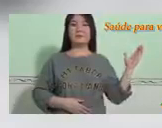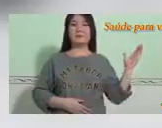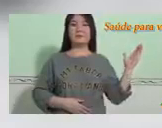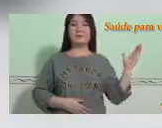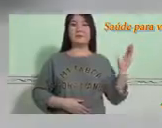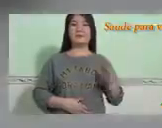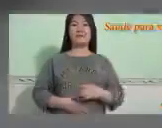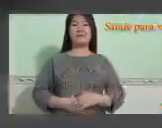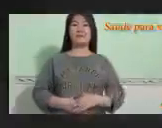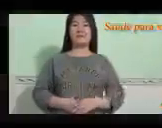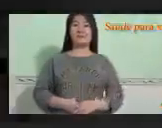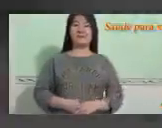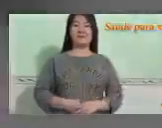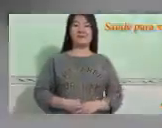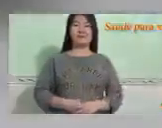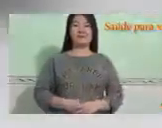da cirurgia